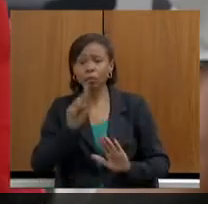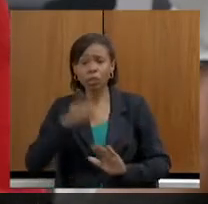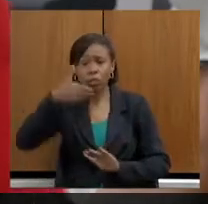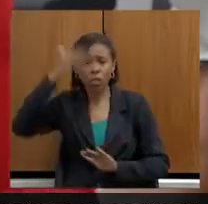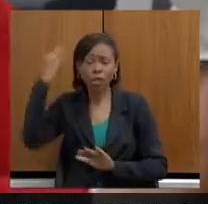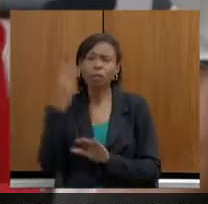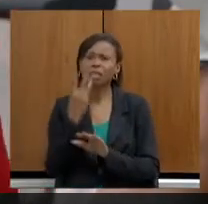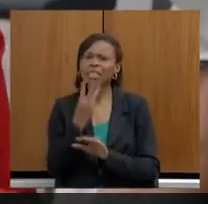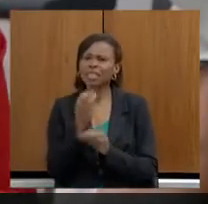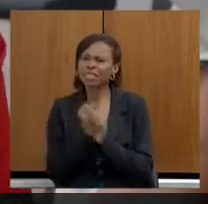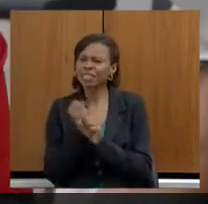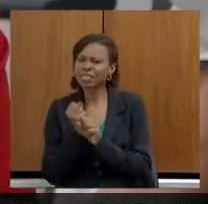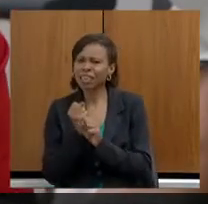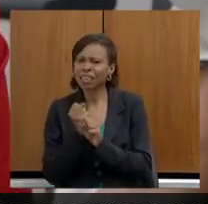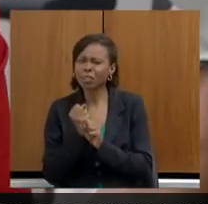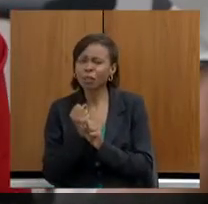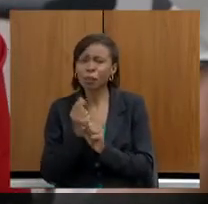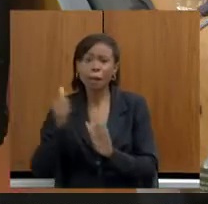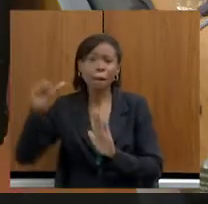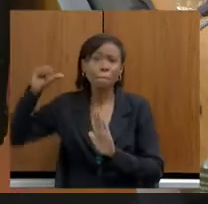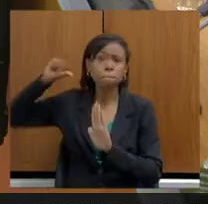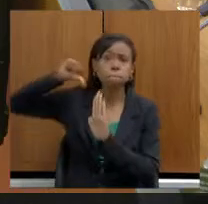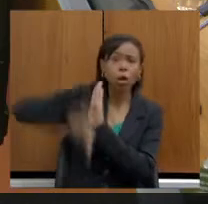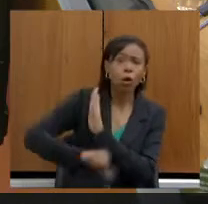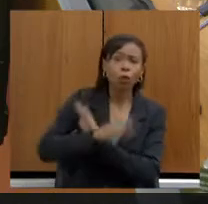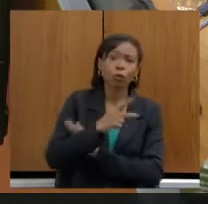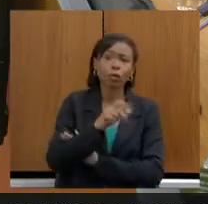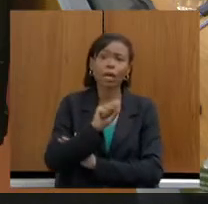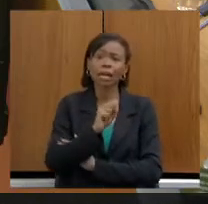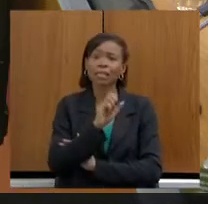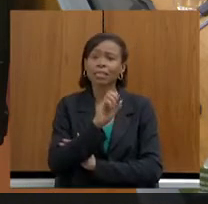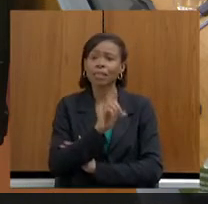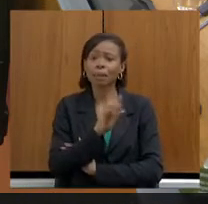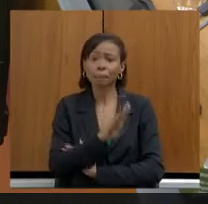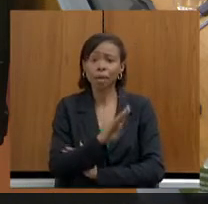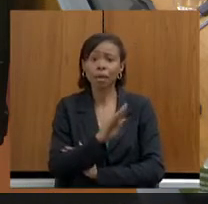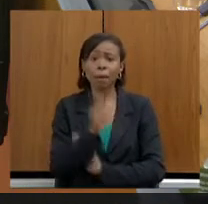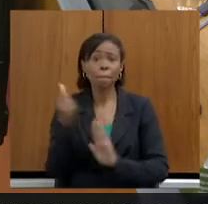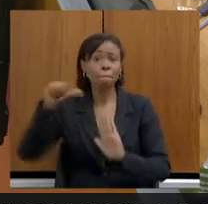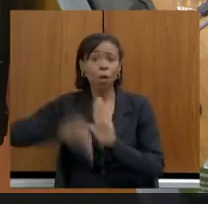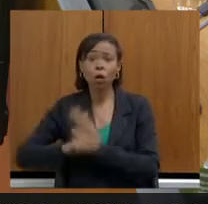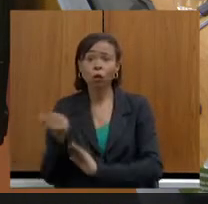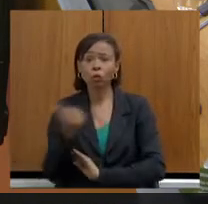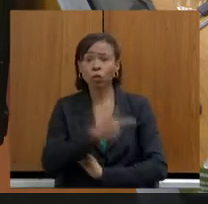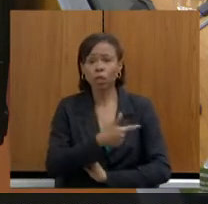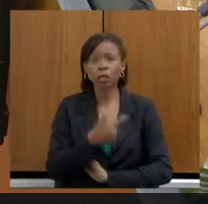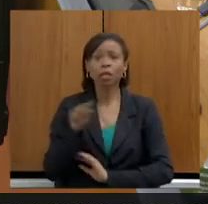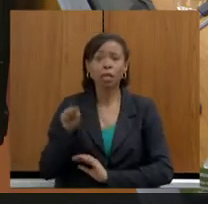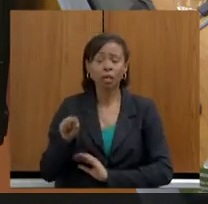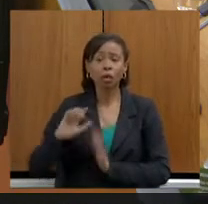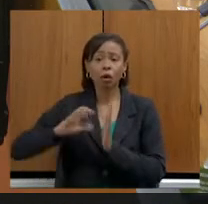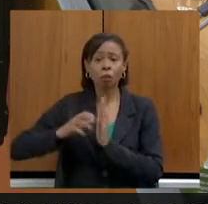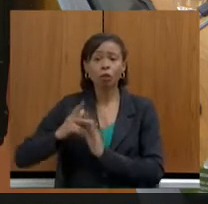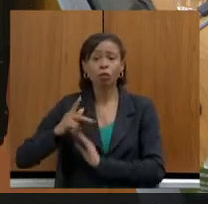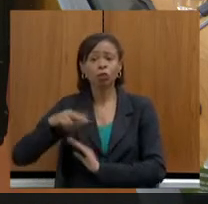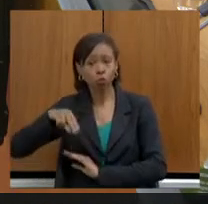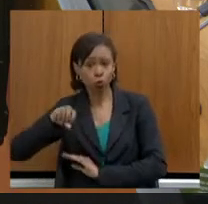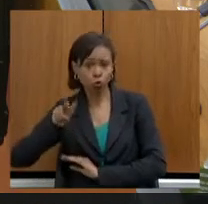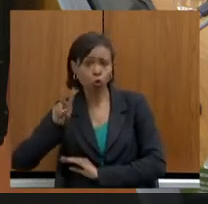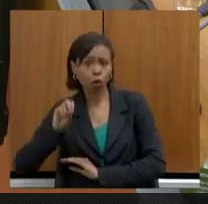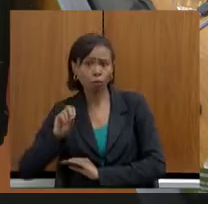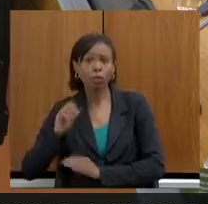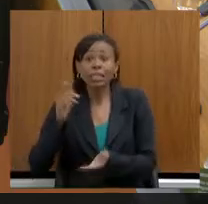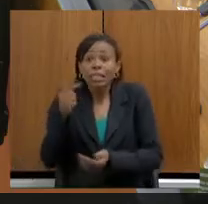quase superando a marca do governo do PSDB que faz parte do governo do novo também sete bilhões